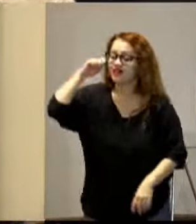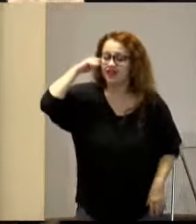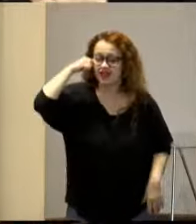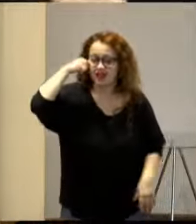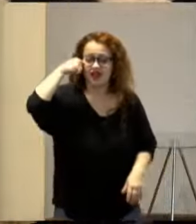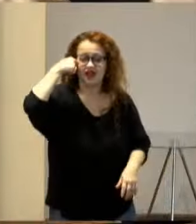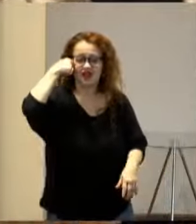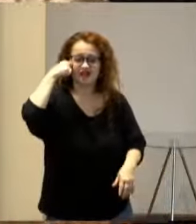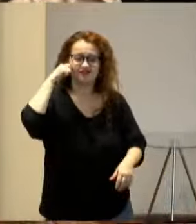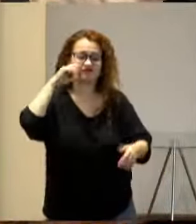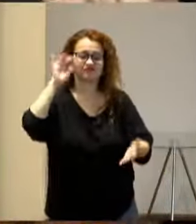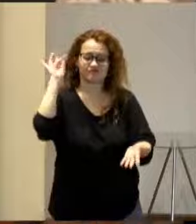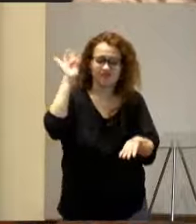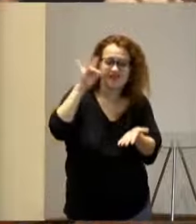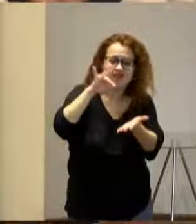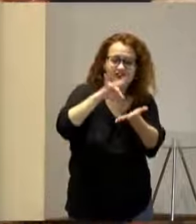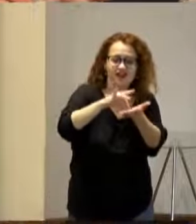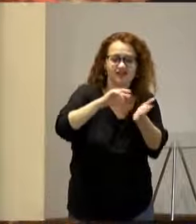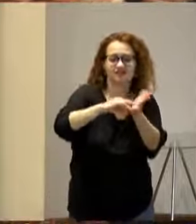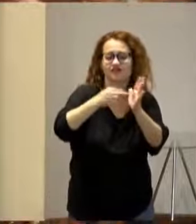Negro é a raiz da